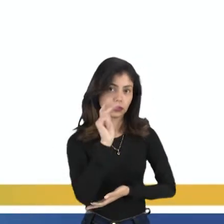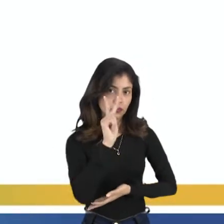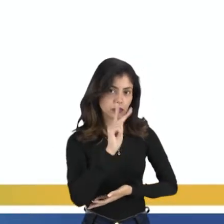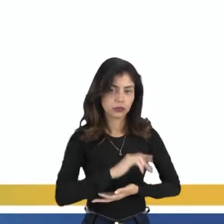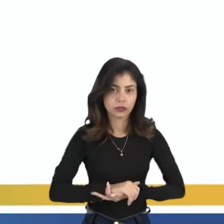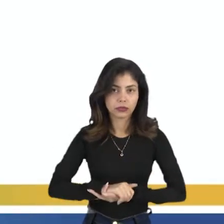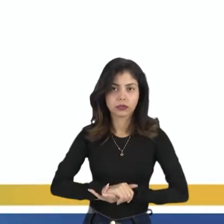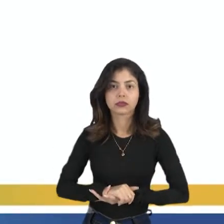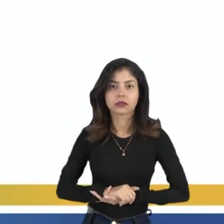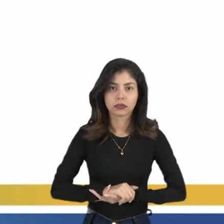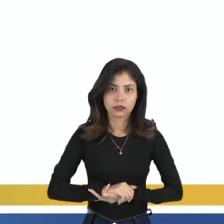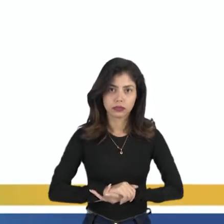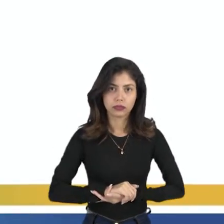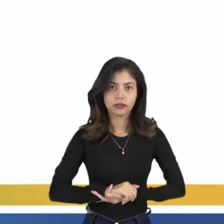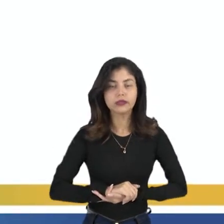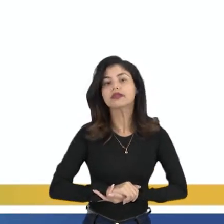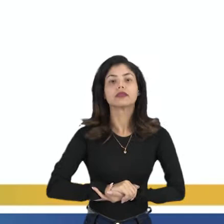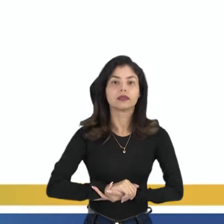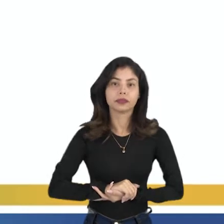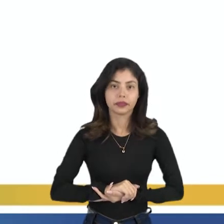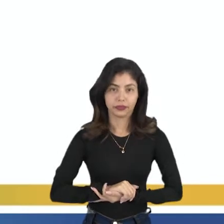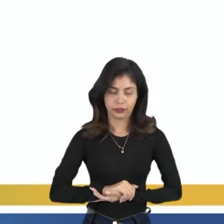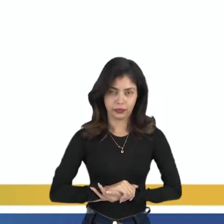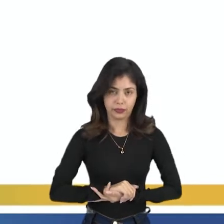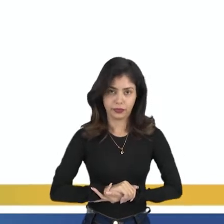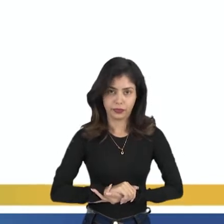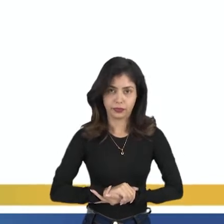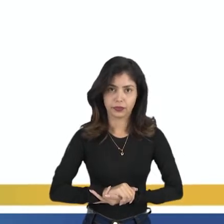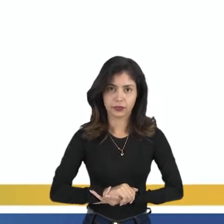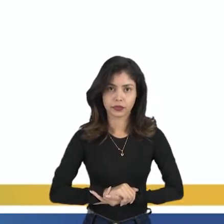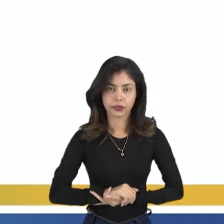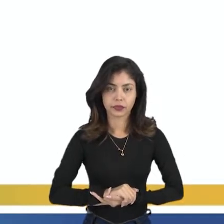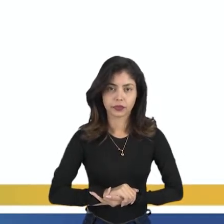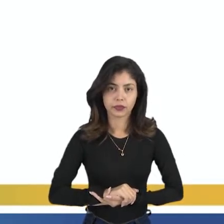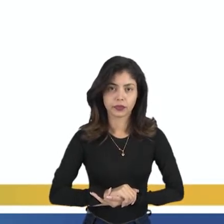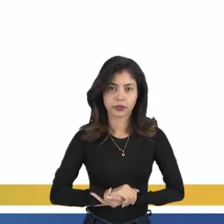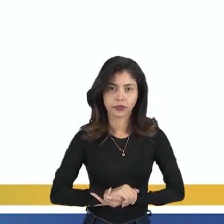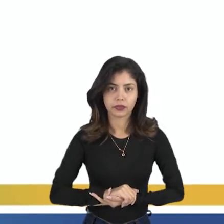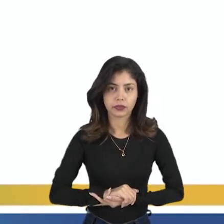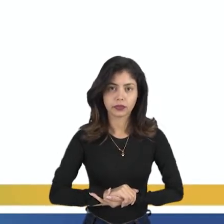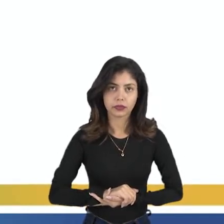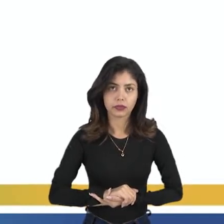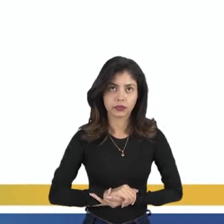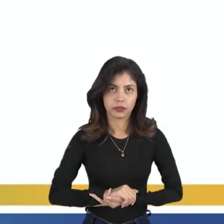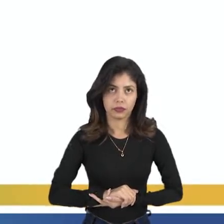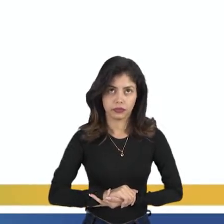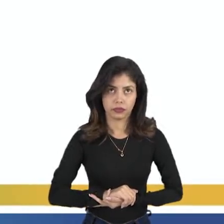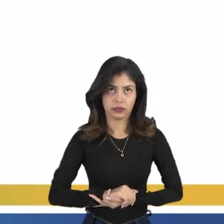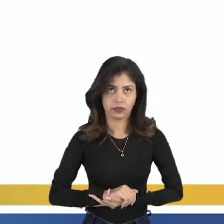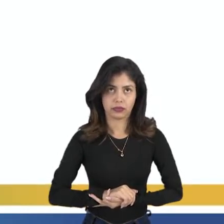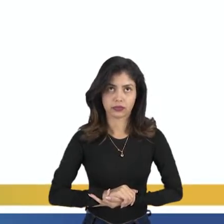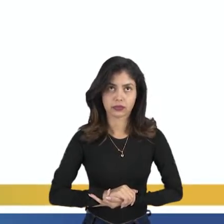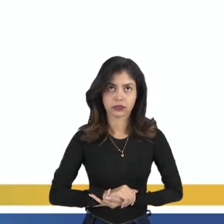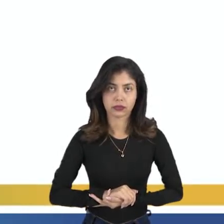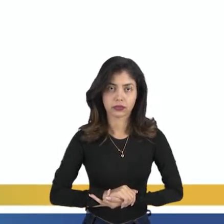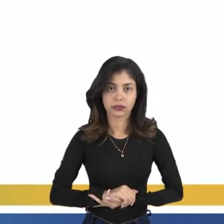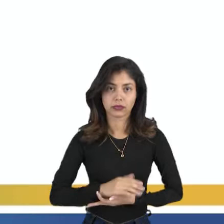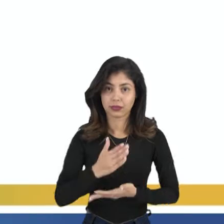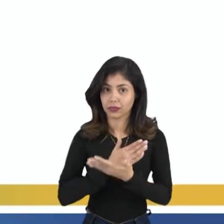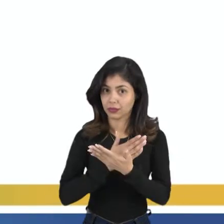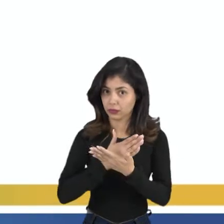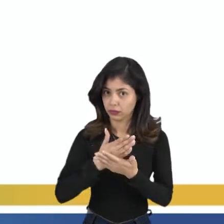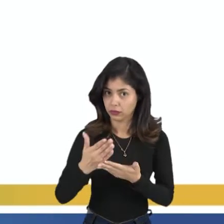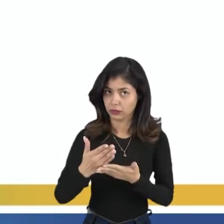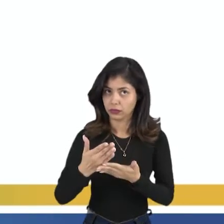ok? Texto publicitário. Brincando. Gente, aqui a gente já começa